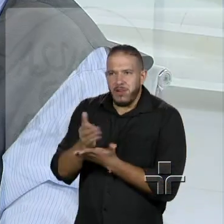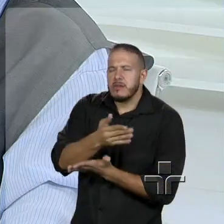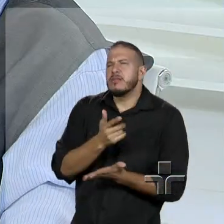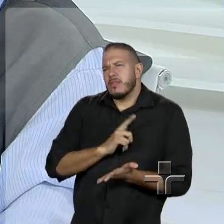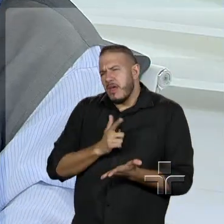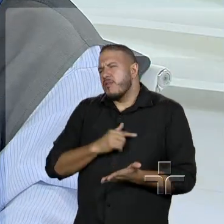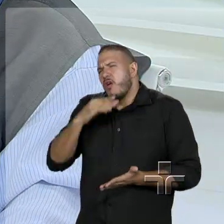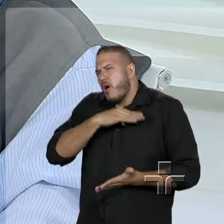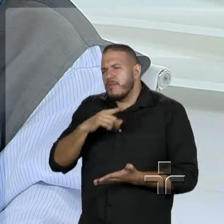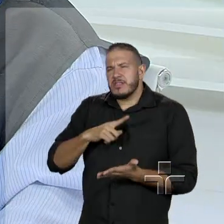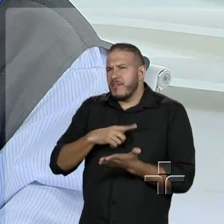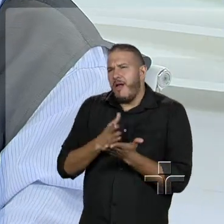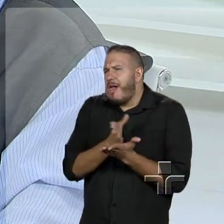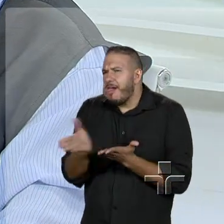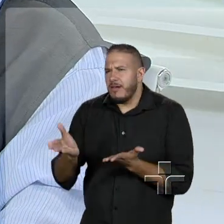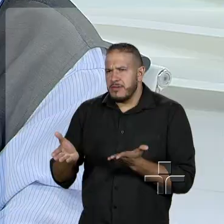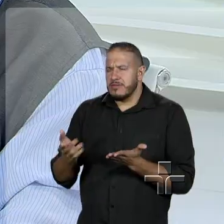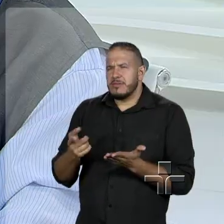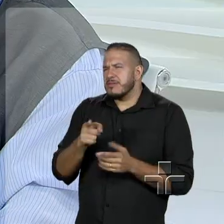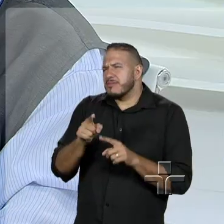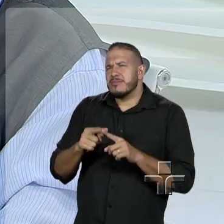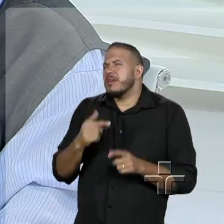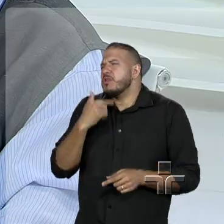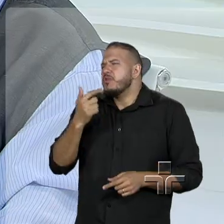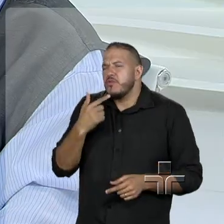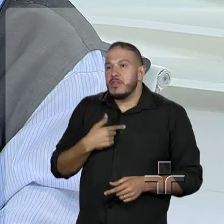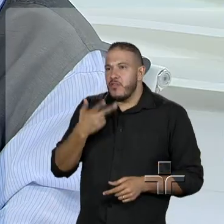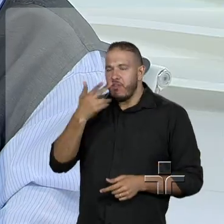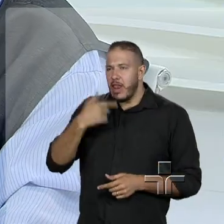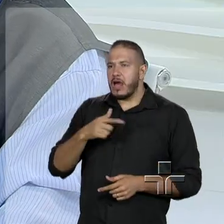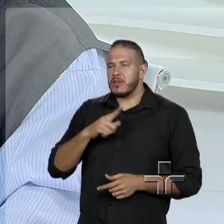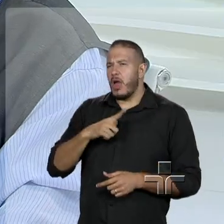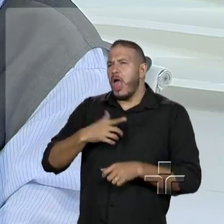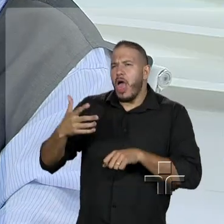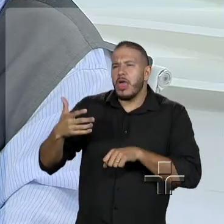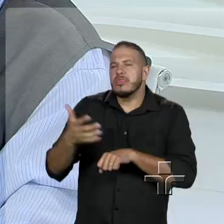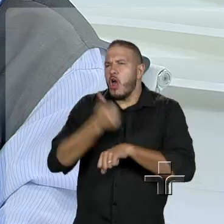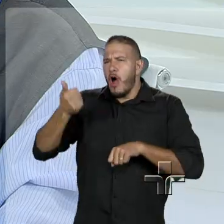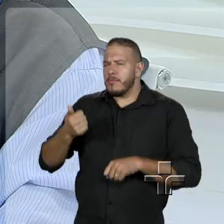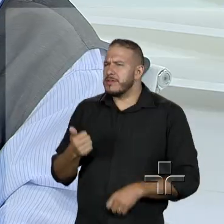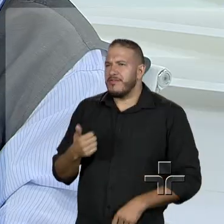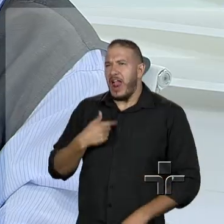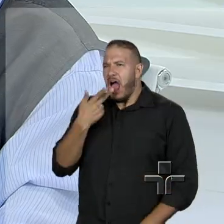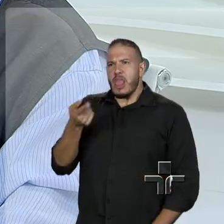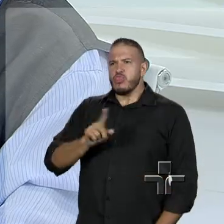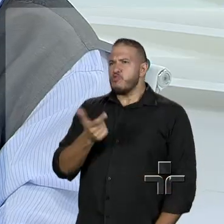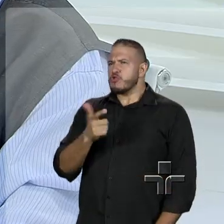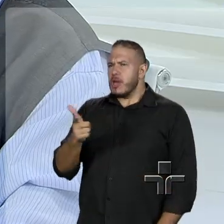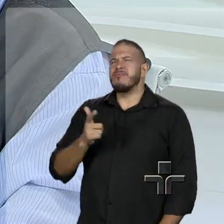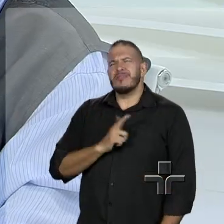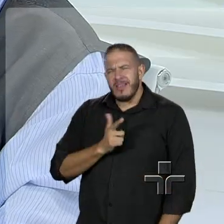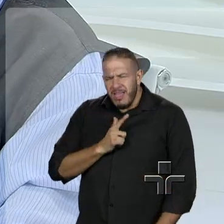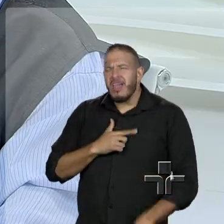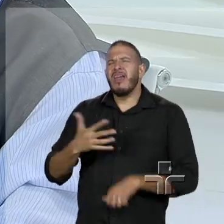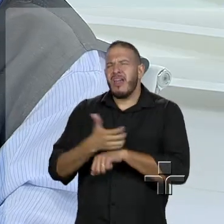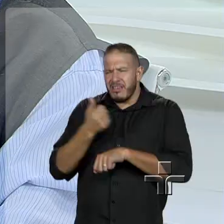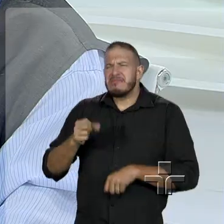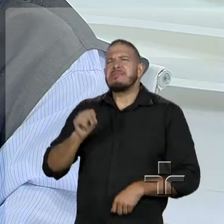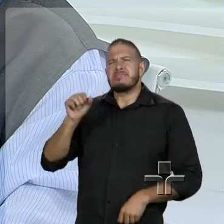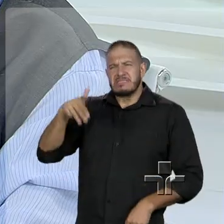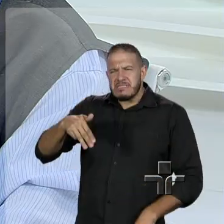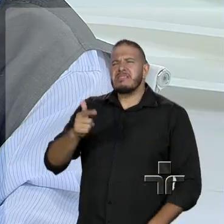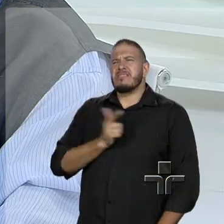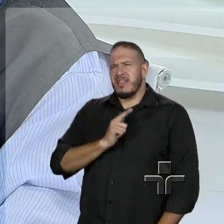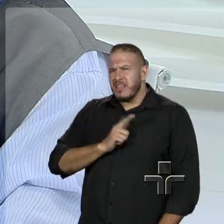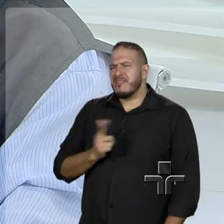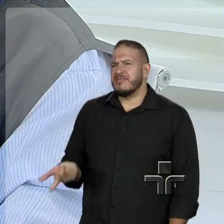que houve desvios também. É como eu digo, é inútil negar que houve golpe. É inútil negar que houve desvios. Houve sim. E